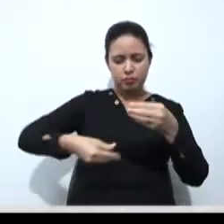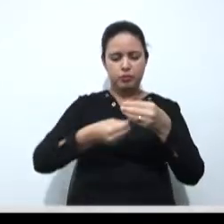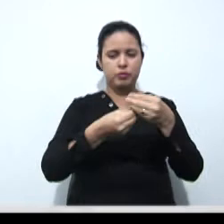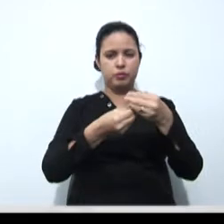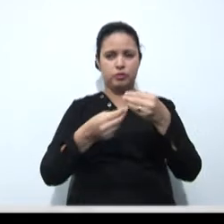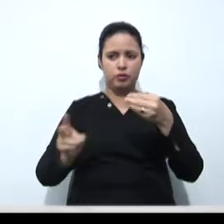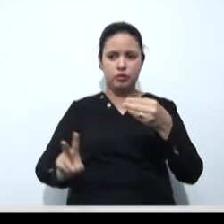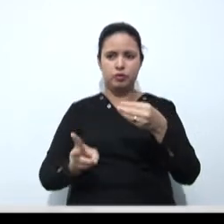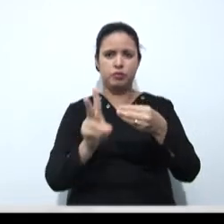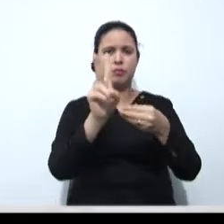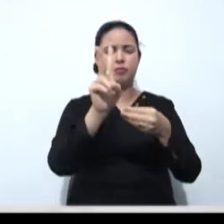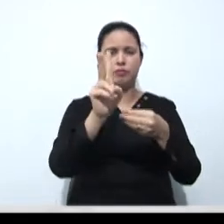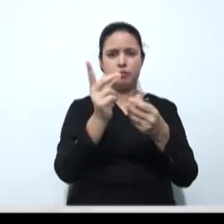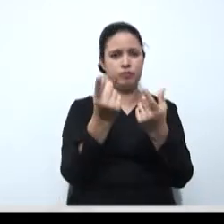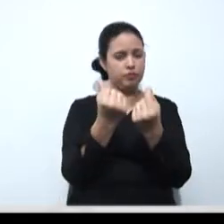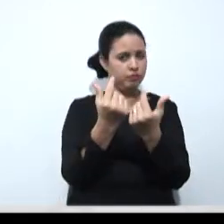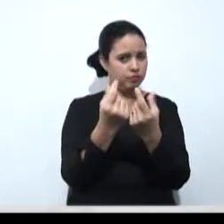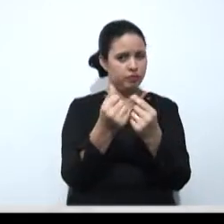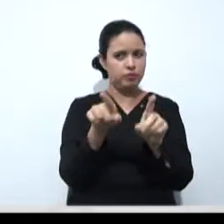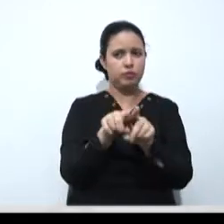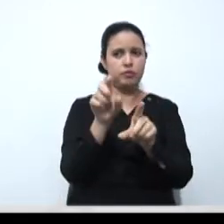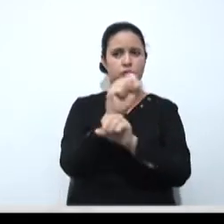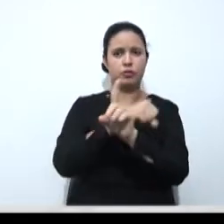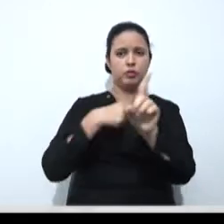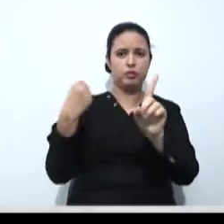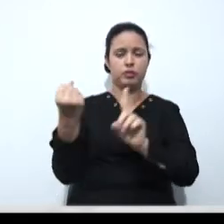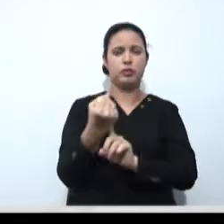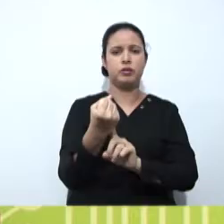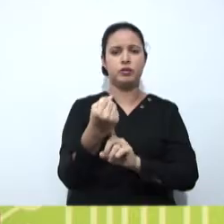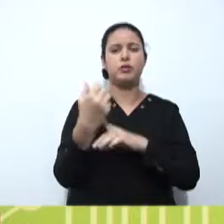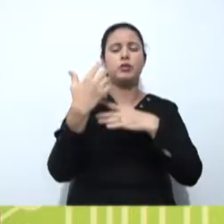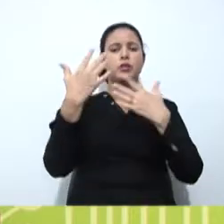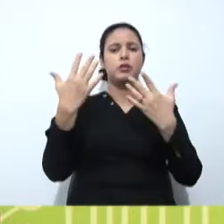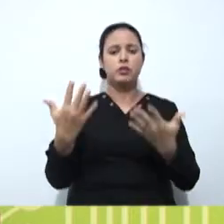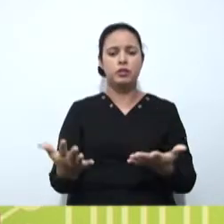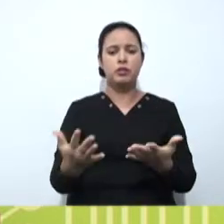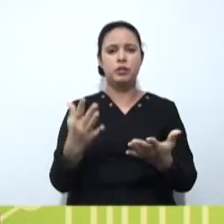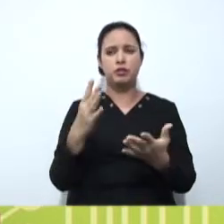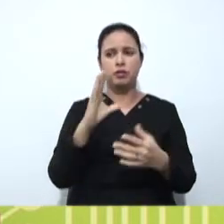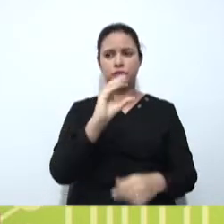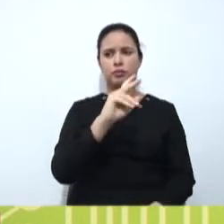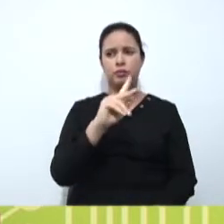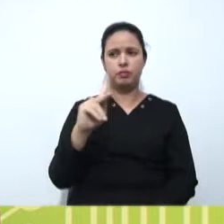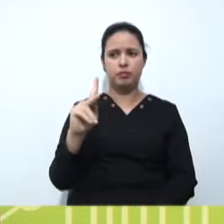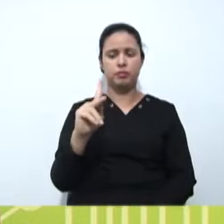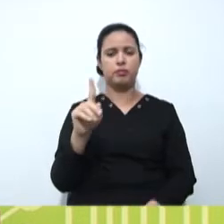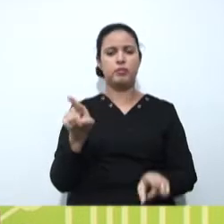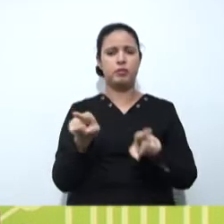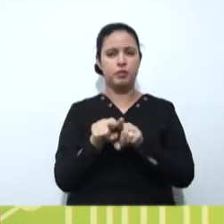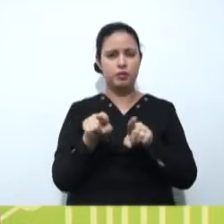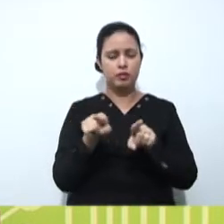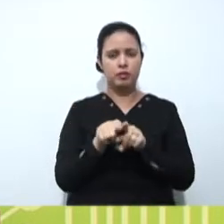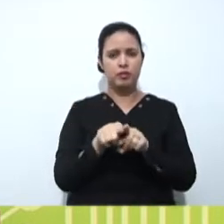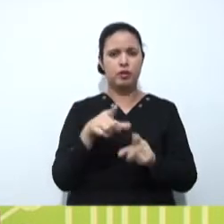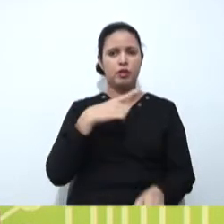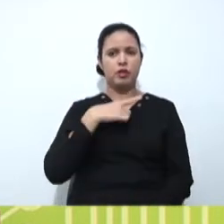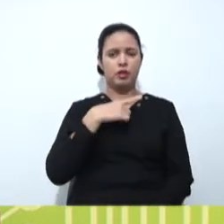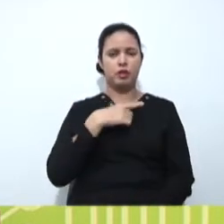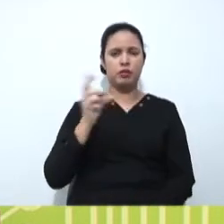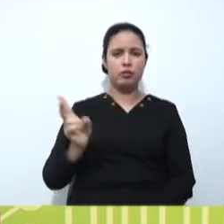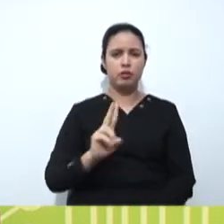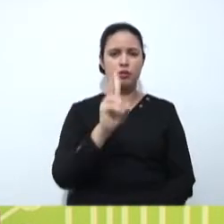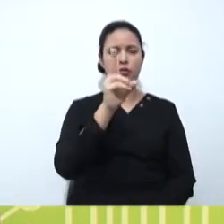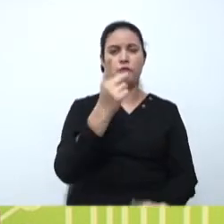e social. Então, a gente reconhece que as cooperativas, além de gerar um valor financeiro para